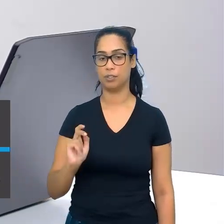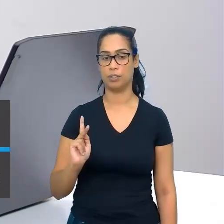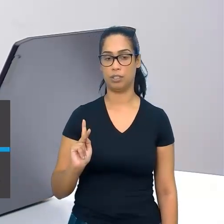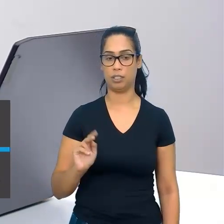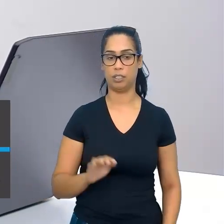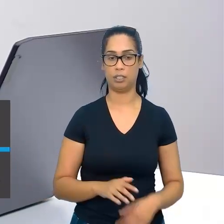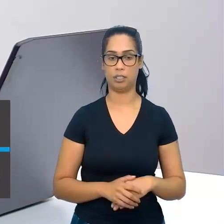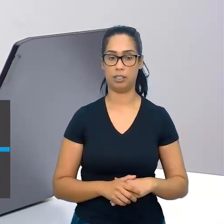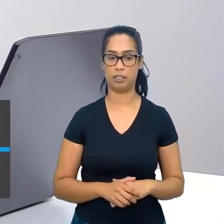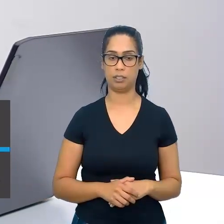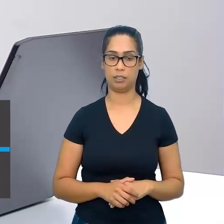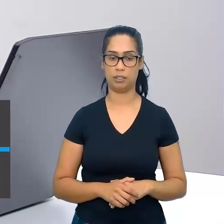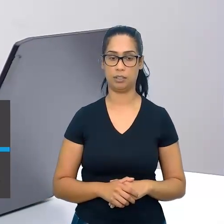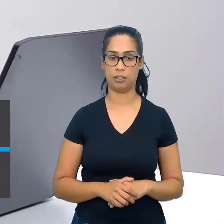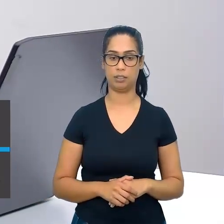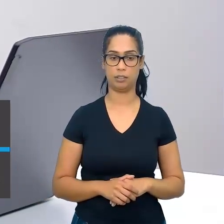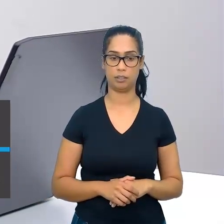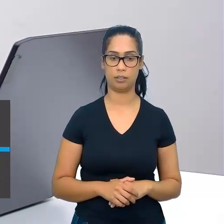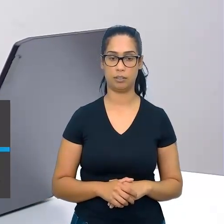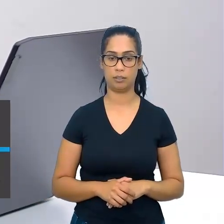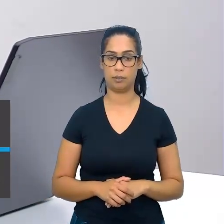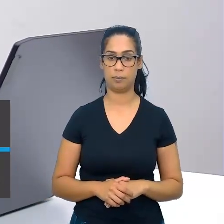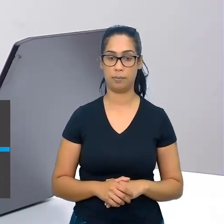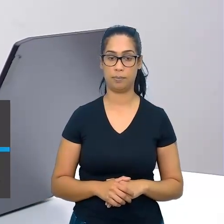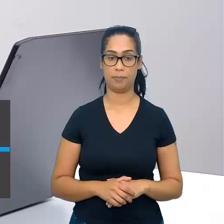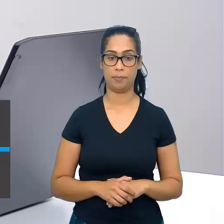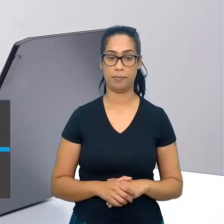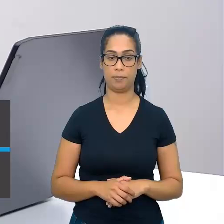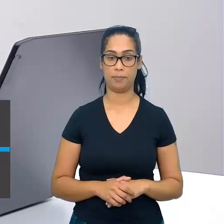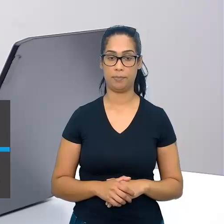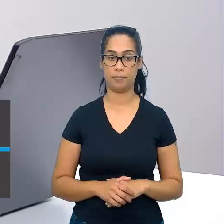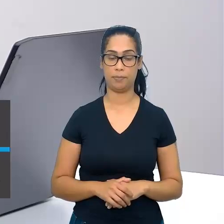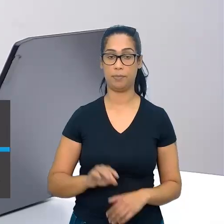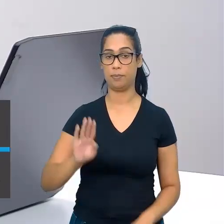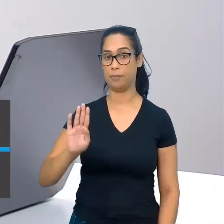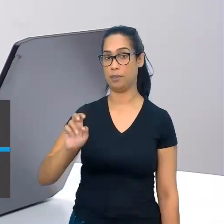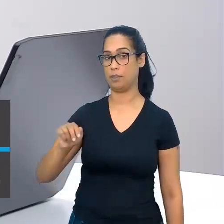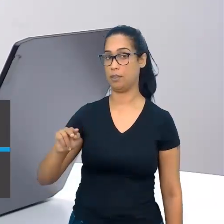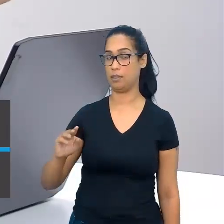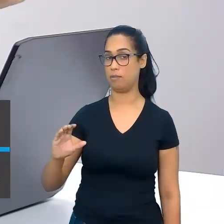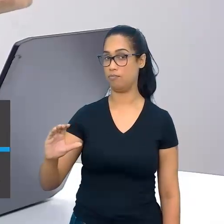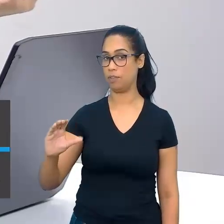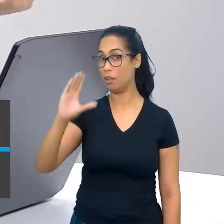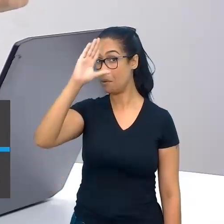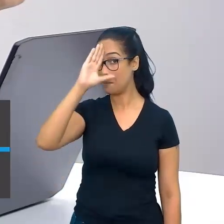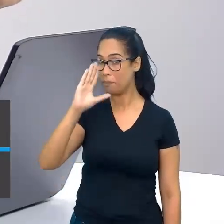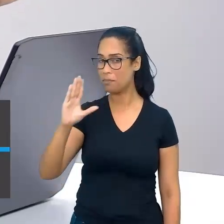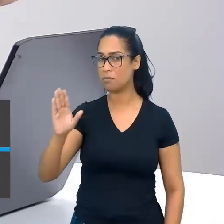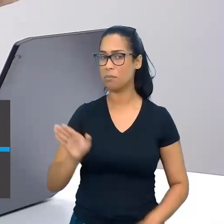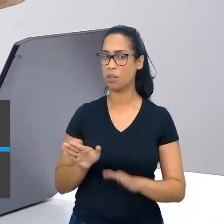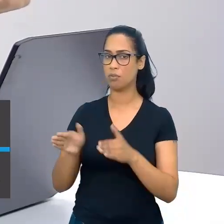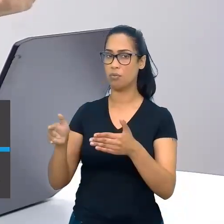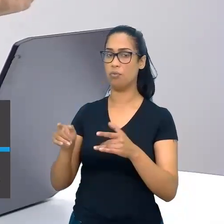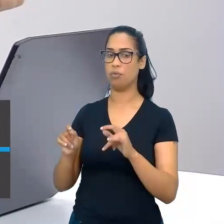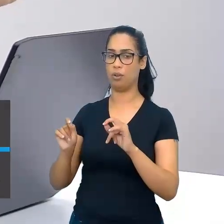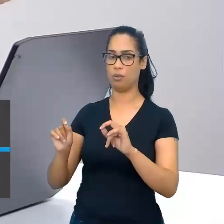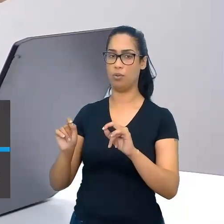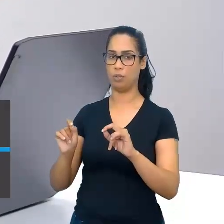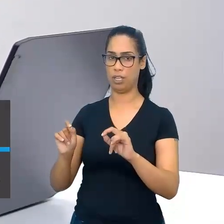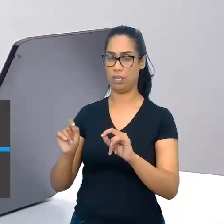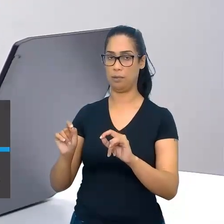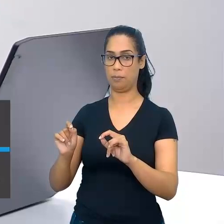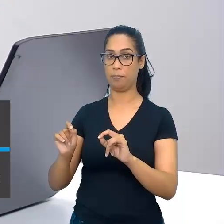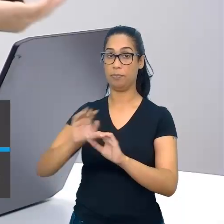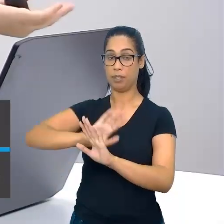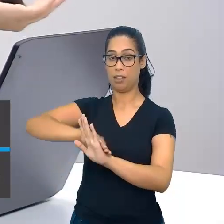estruturada estruturada não é elaborada né É fundamentada na bncc